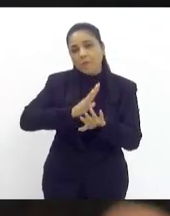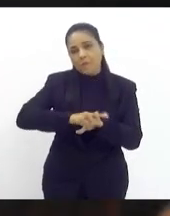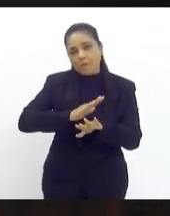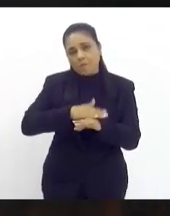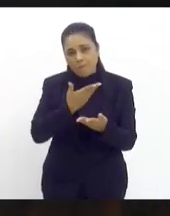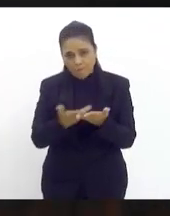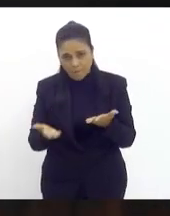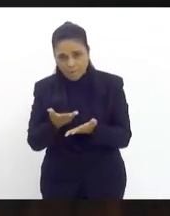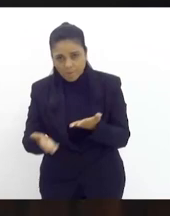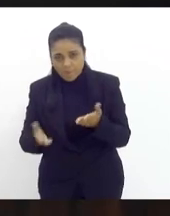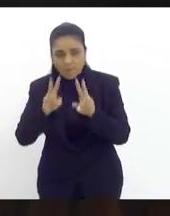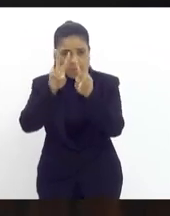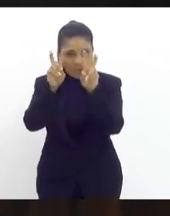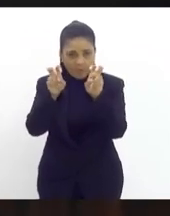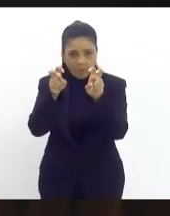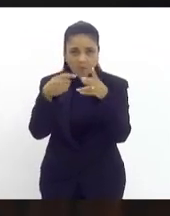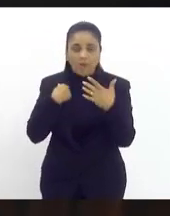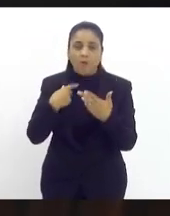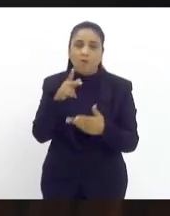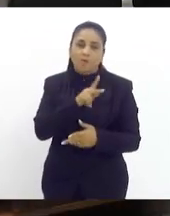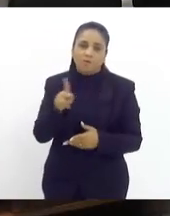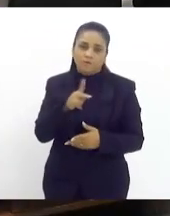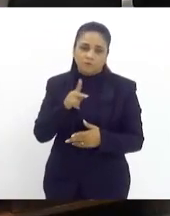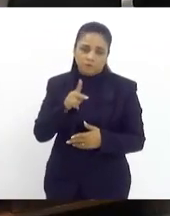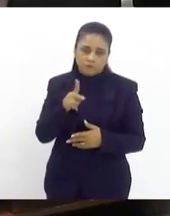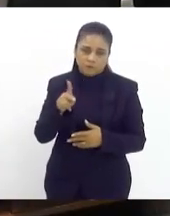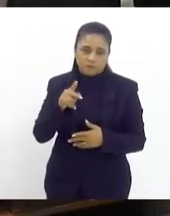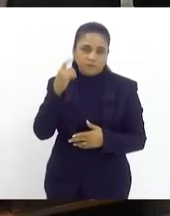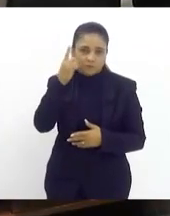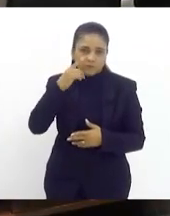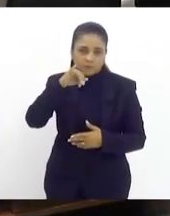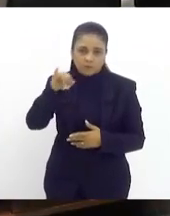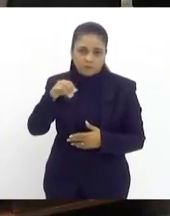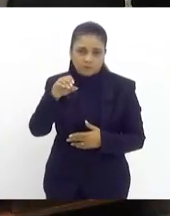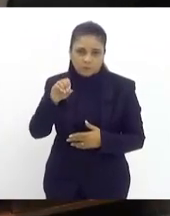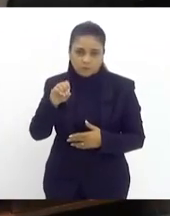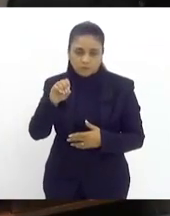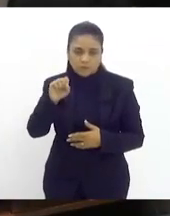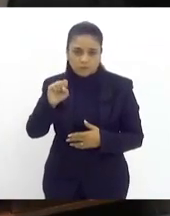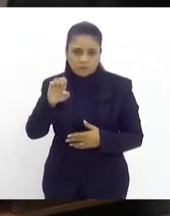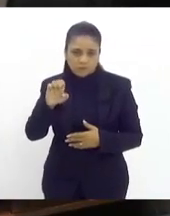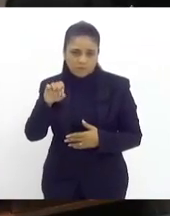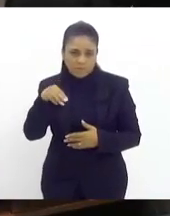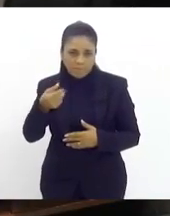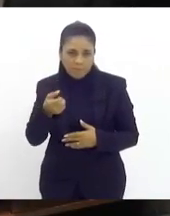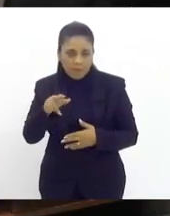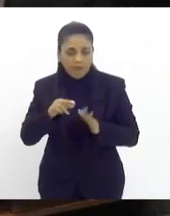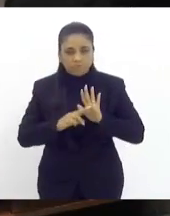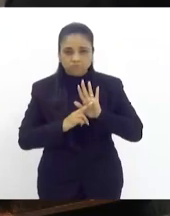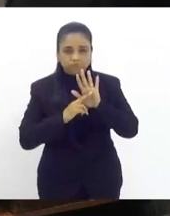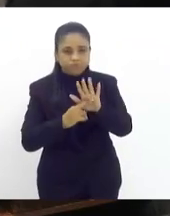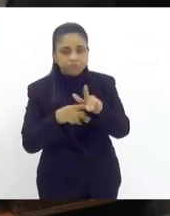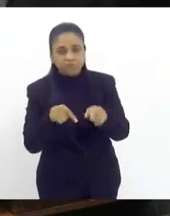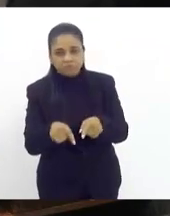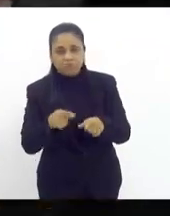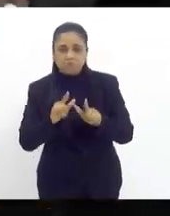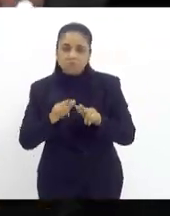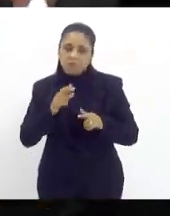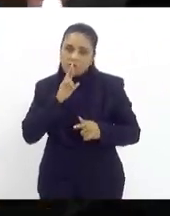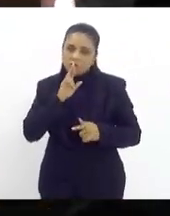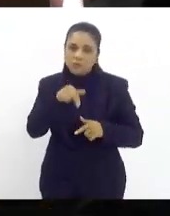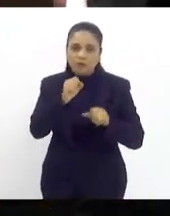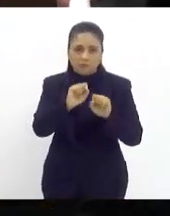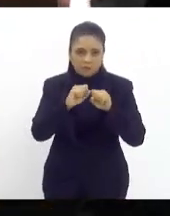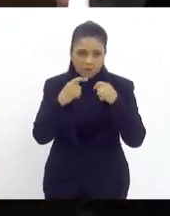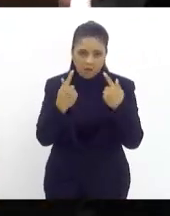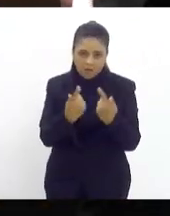tema Deputado Professor Josemar saiu na Vanguarda enfrentando um tema importante uma resposta dessa casa então se